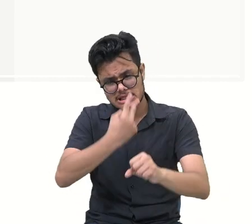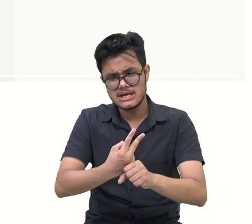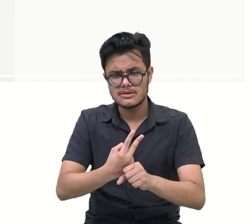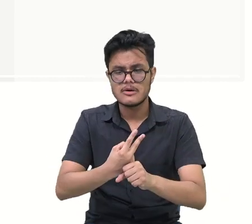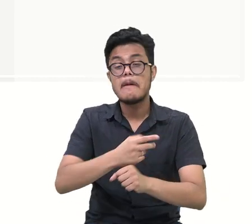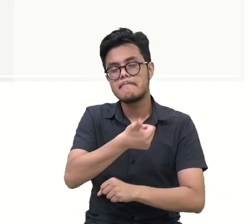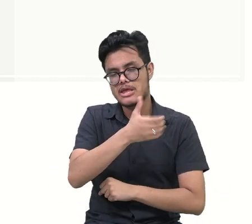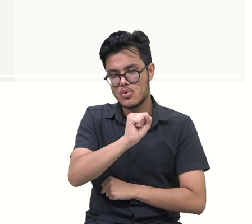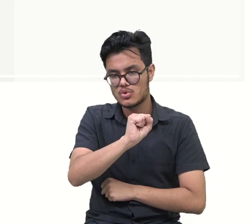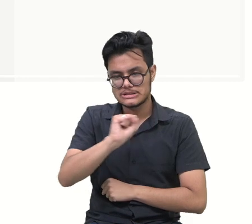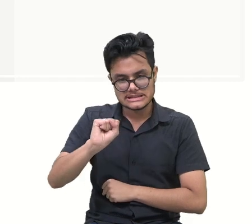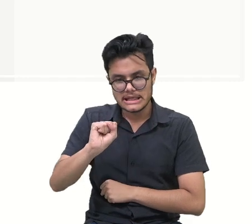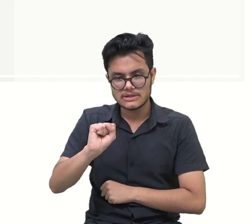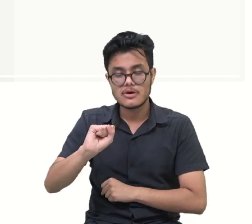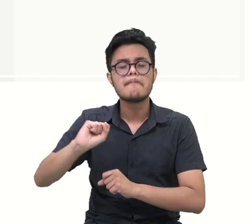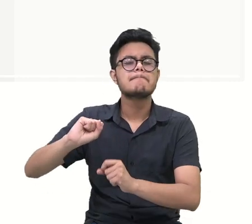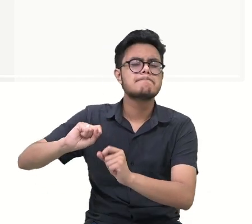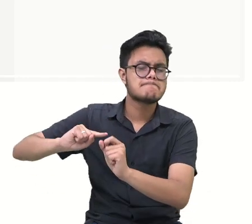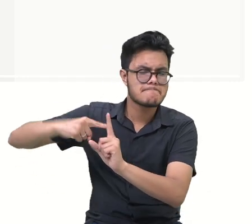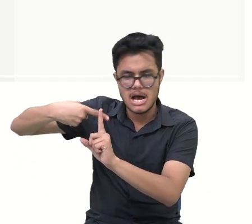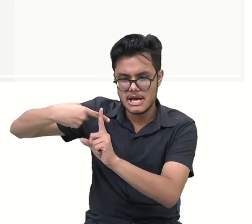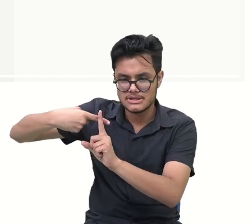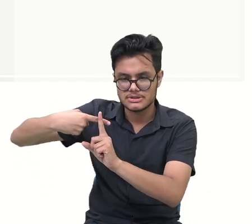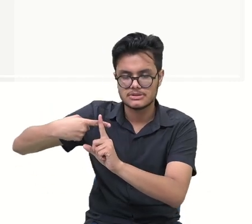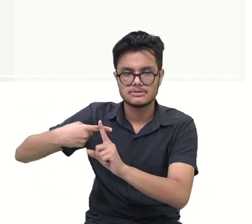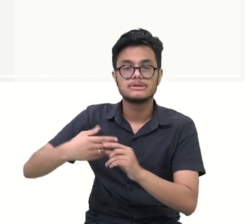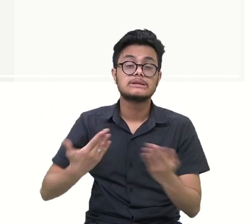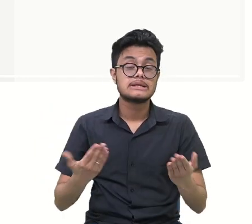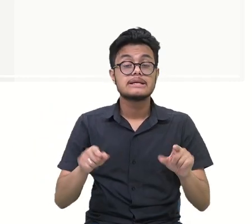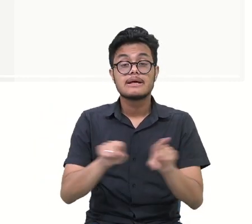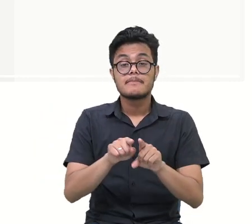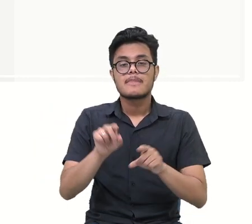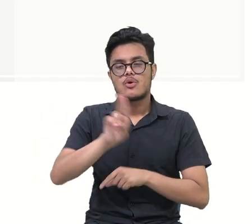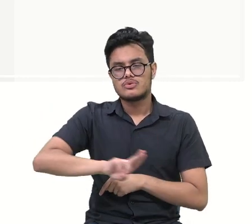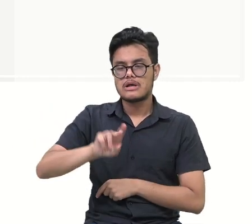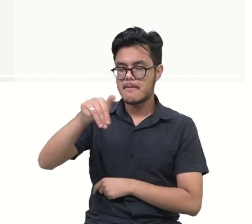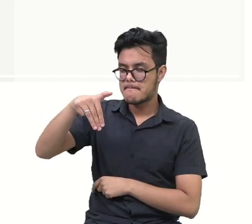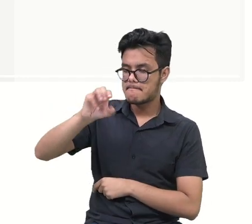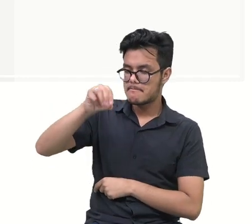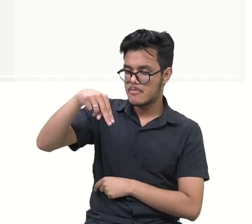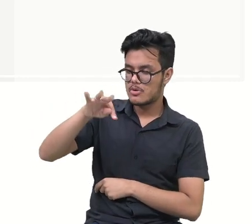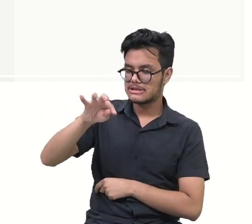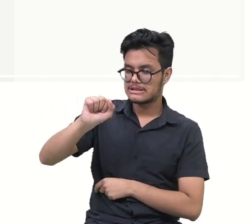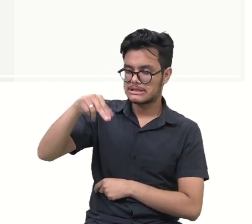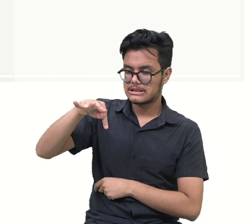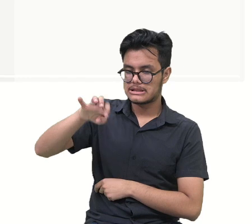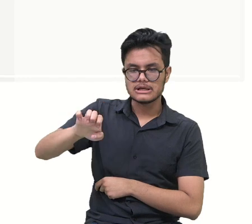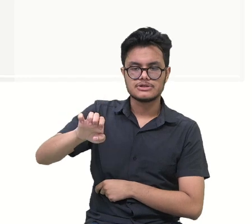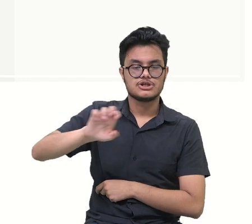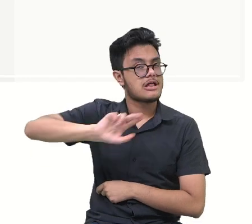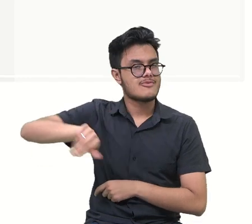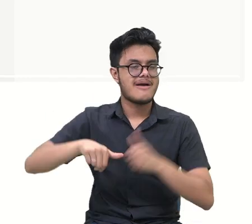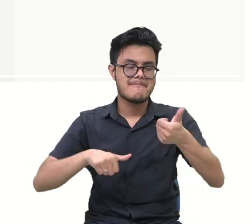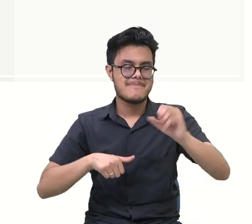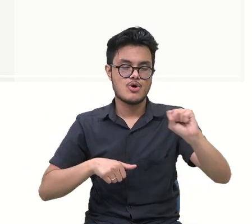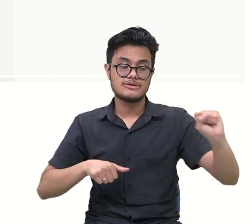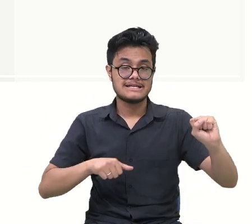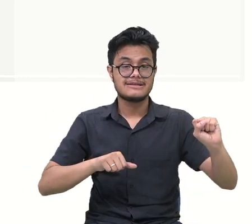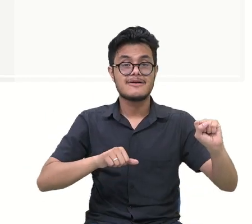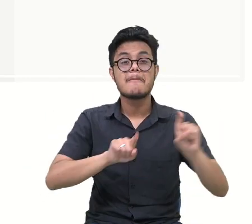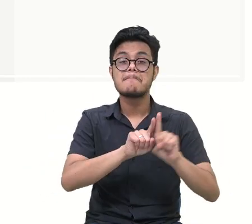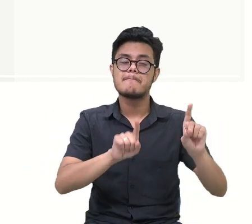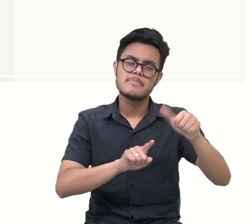fixo, né, em cima do montante, tá? No segundo ano, esse percentual não será mais em cima de 1.800, será em cima